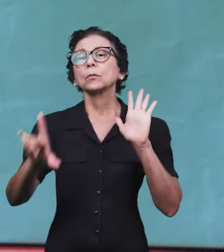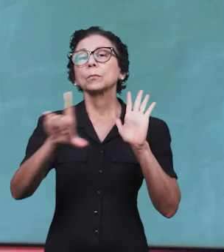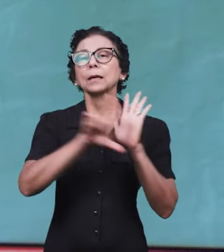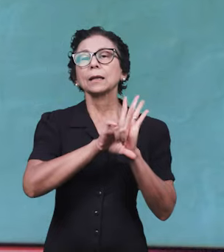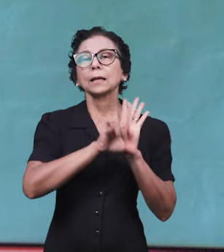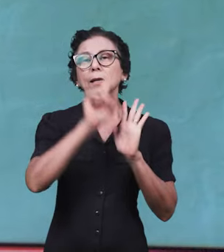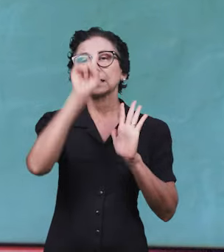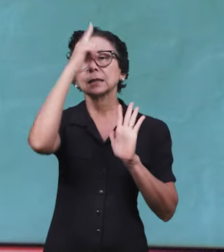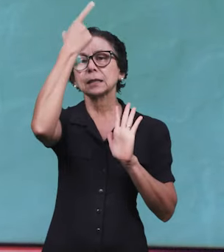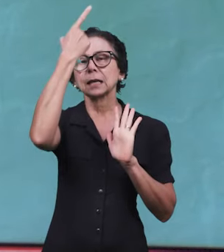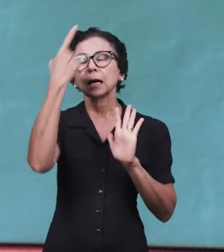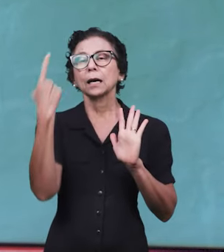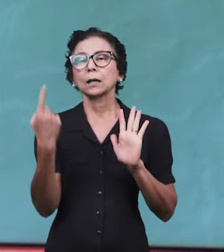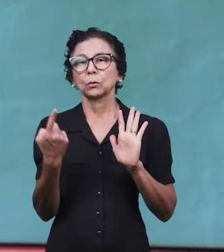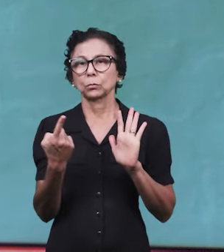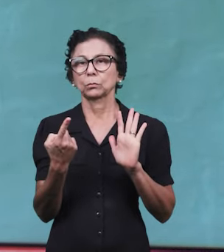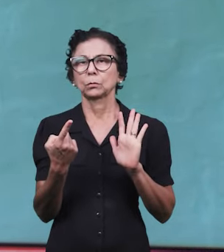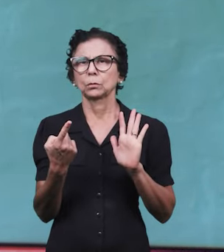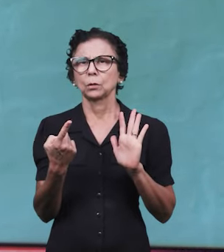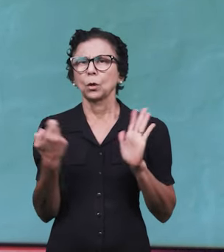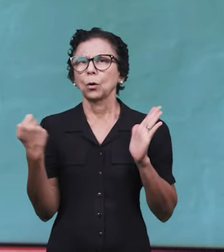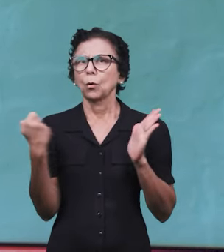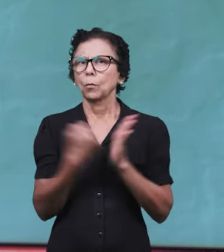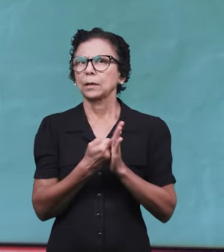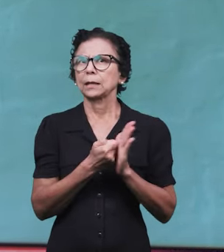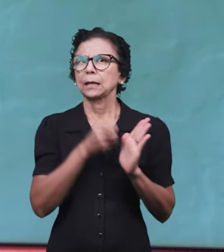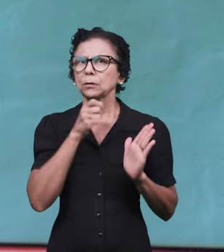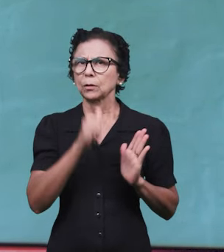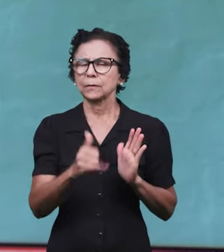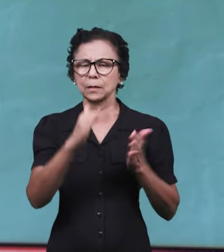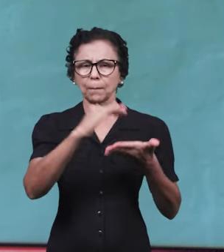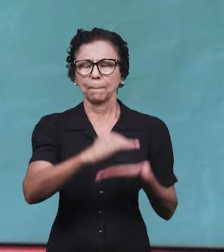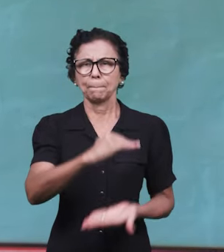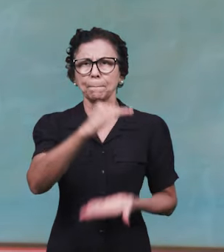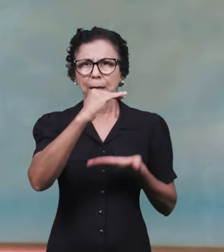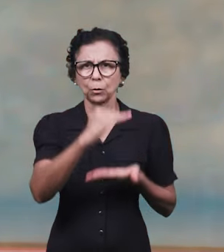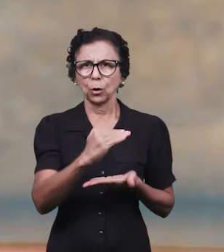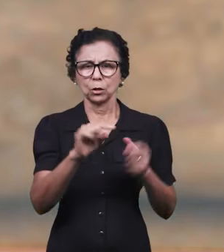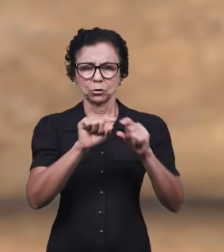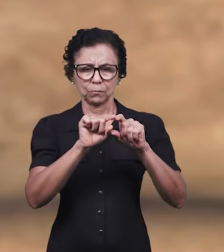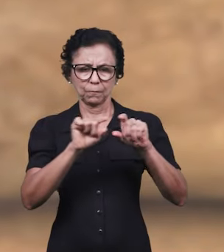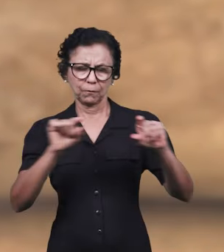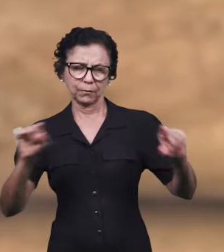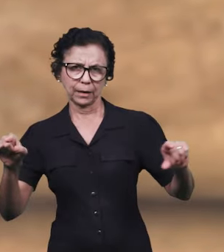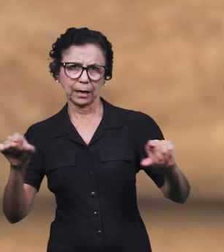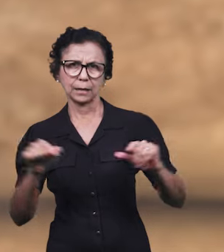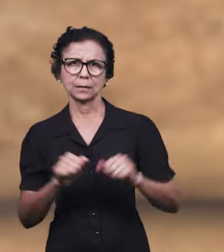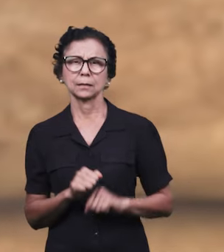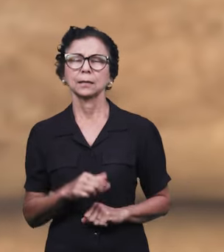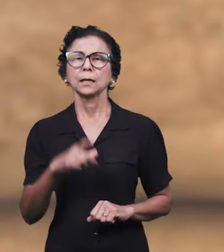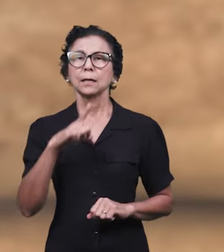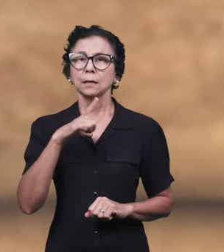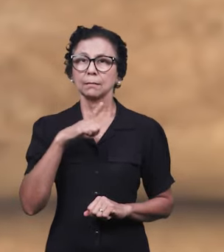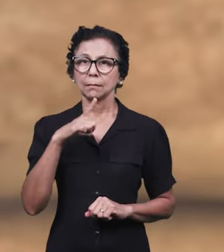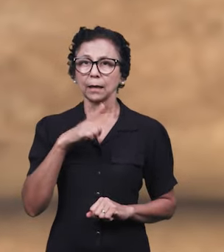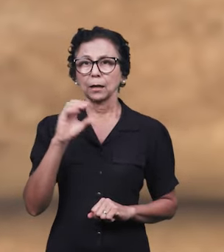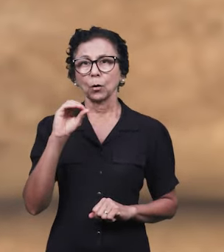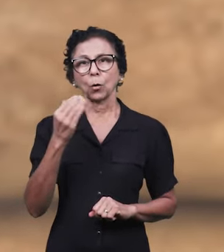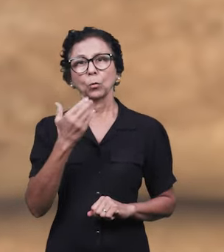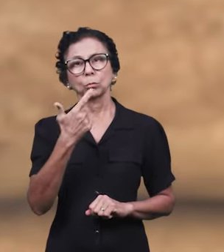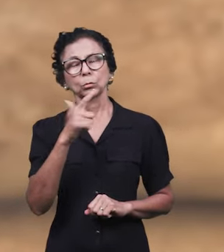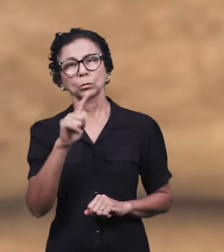obrigatório informar todas as embalagens de produtos alimentícios a frase "contém ou não contém